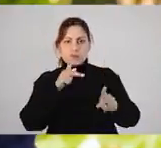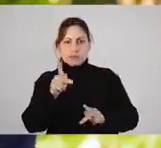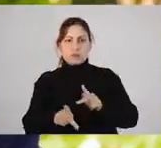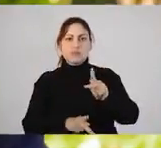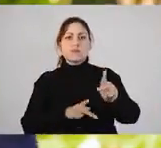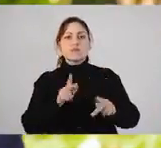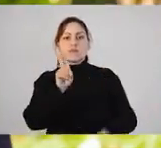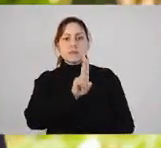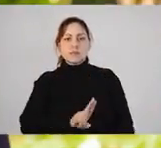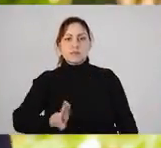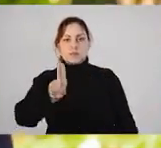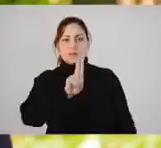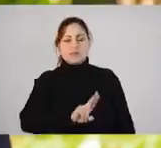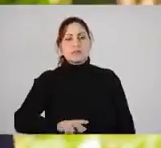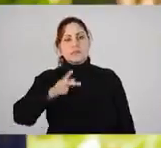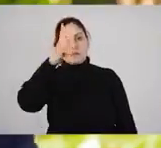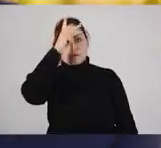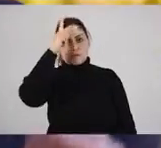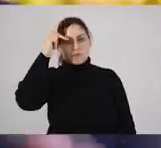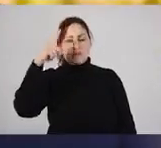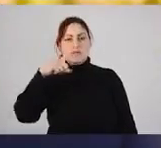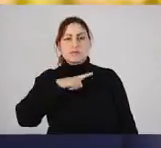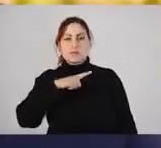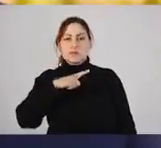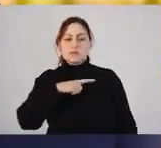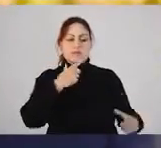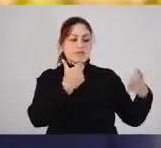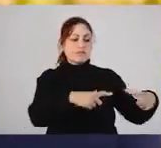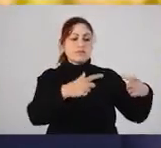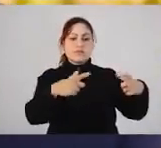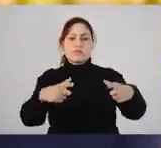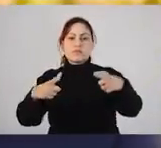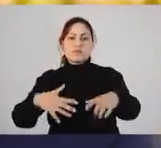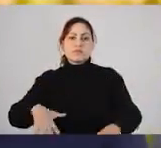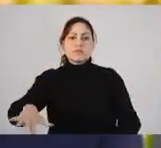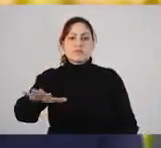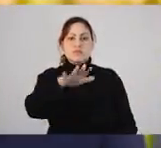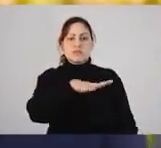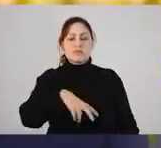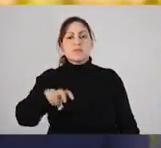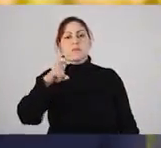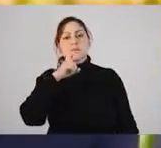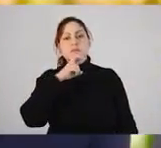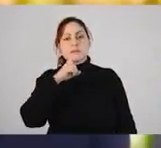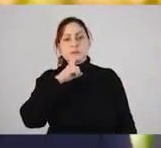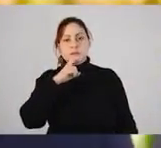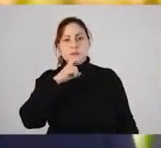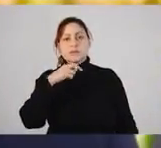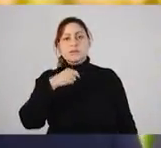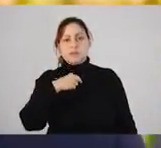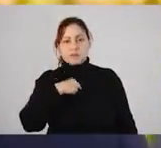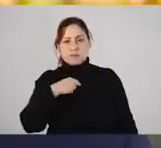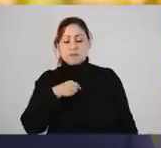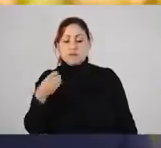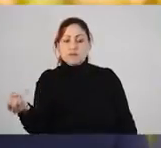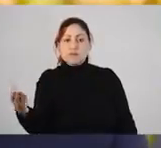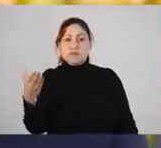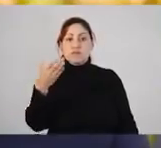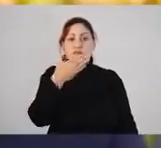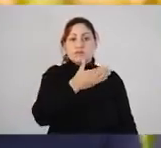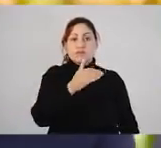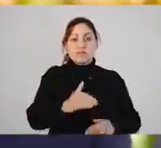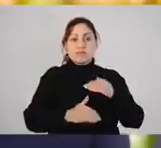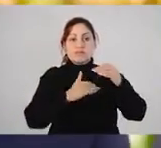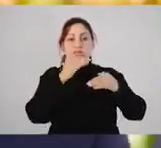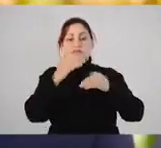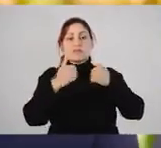possa utilizar os equipamentos públicos existentes nas várias regiões da nossa cidade. Para isso, vou atualizar